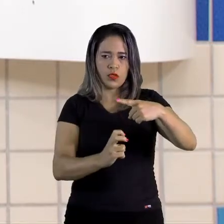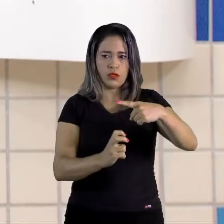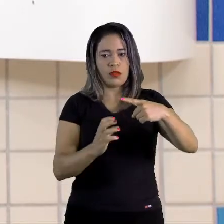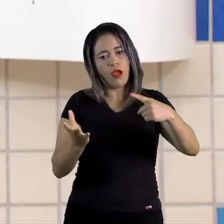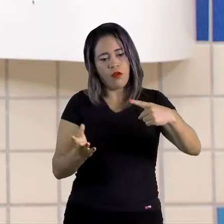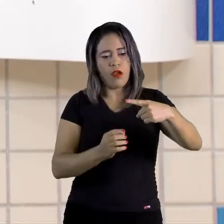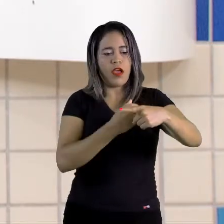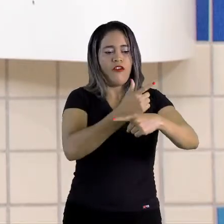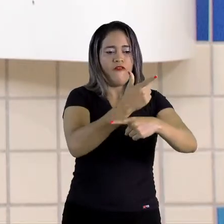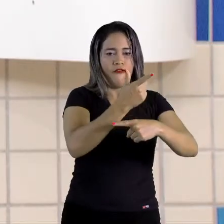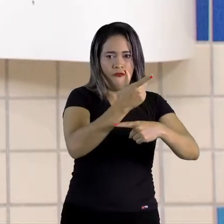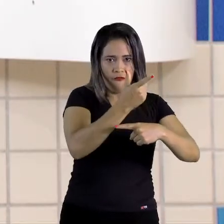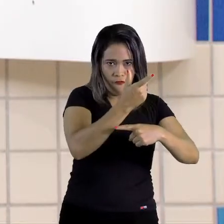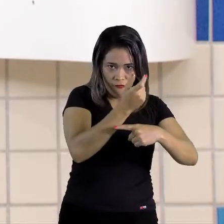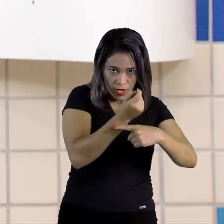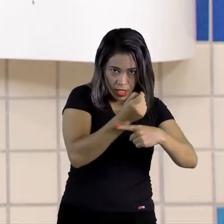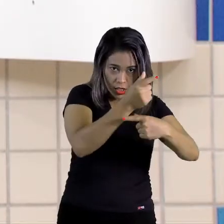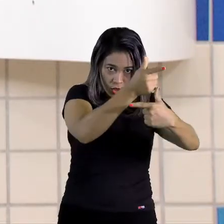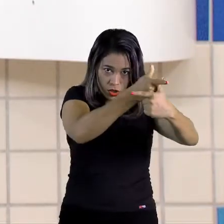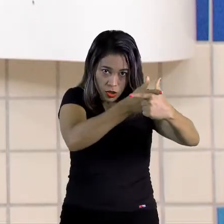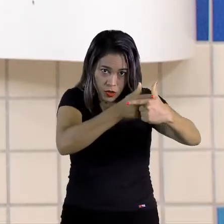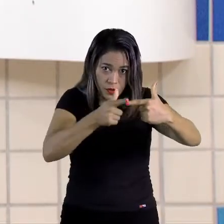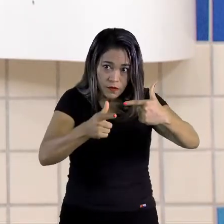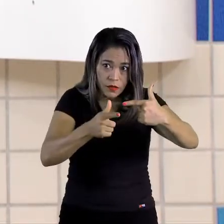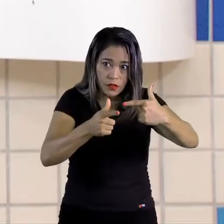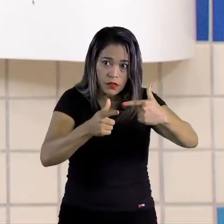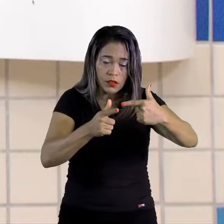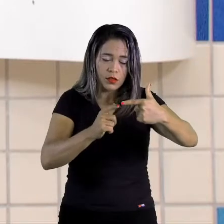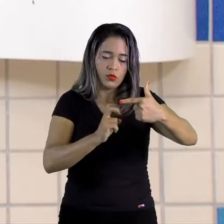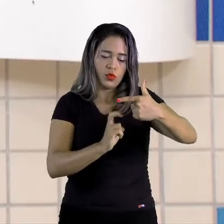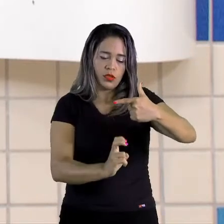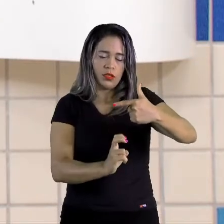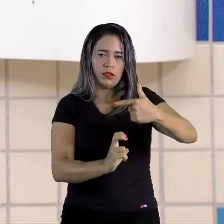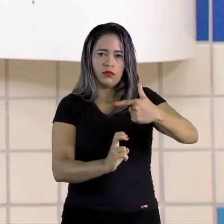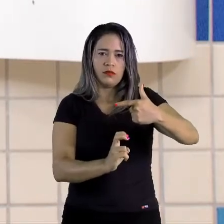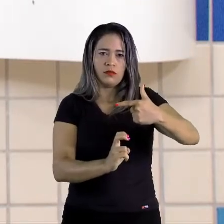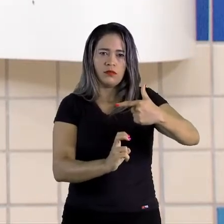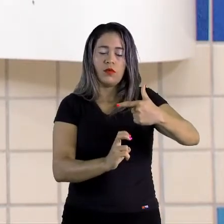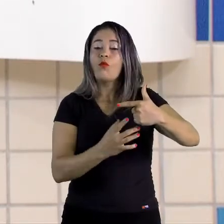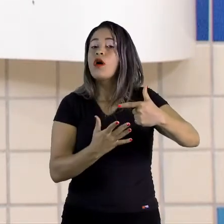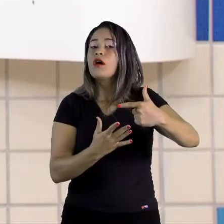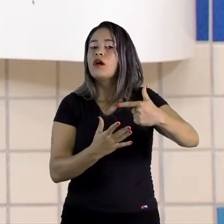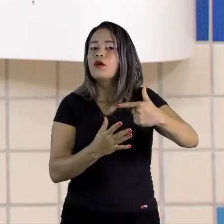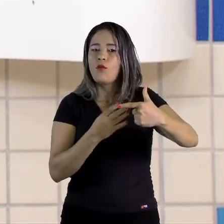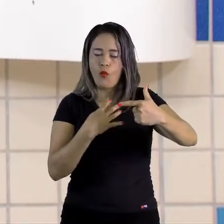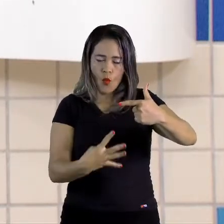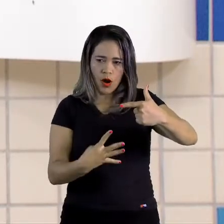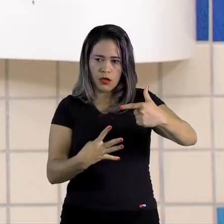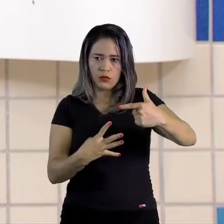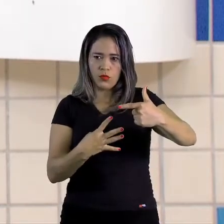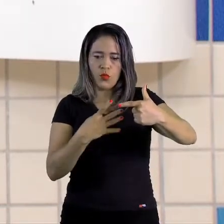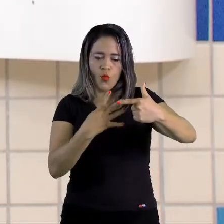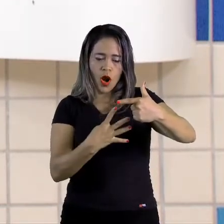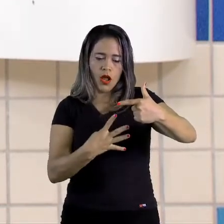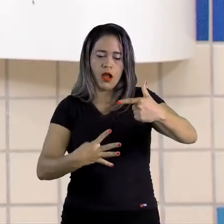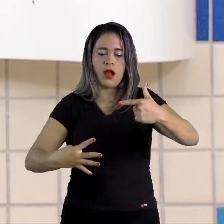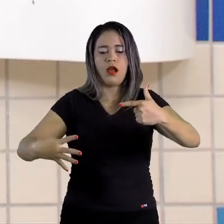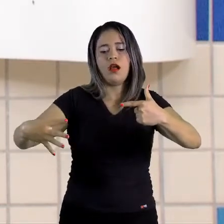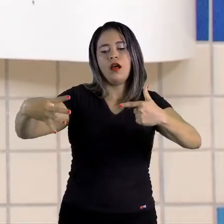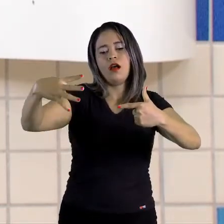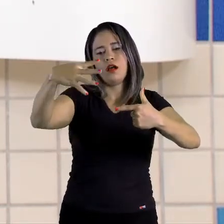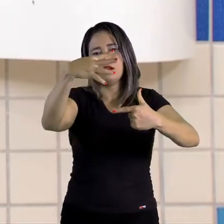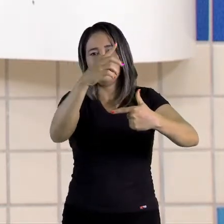20 dividido por 5. 20 dividido por 5 dá quanto, turma? 4. 4 vezes 1,